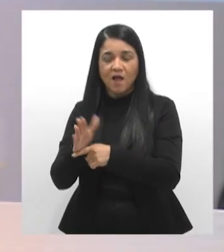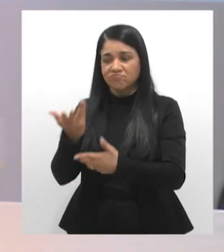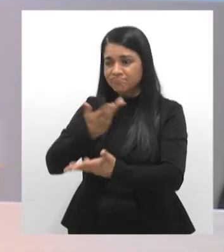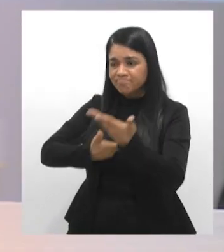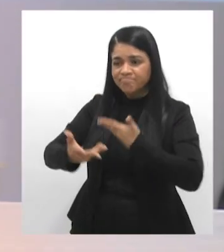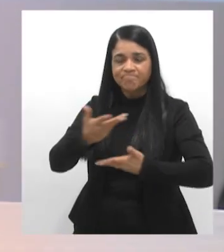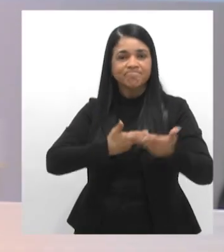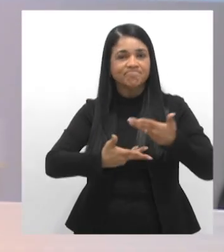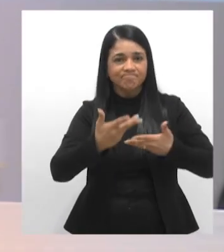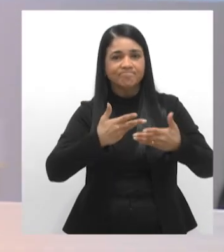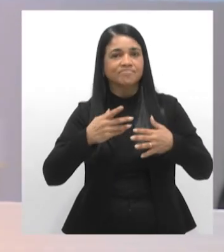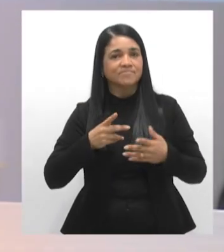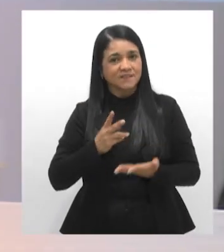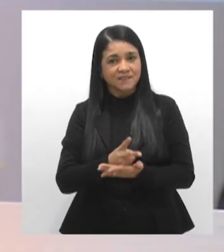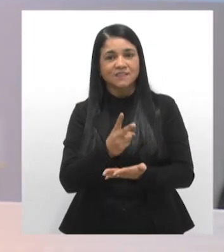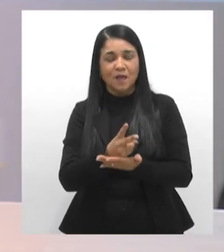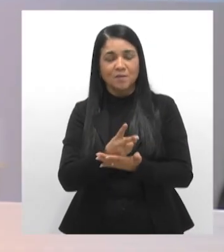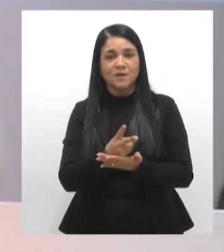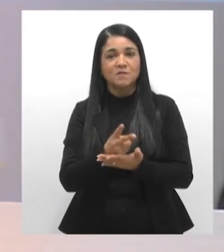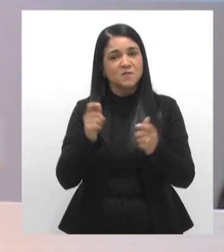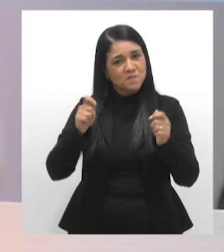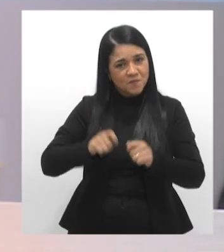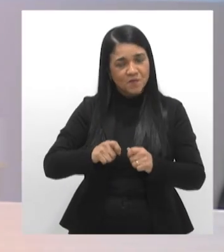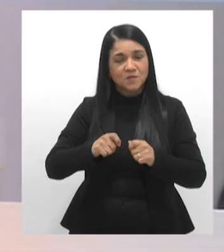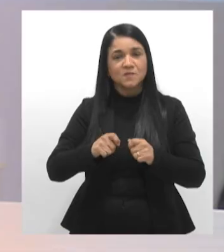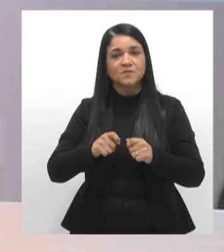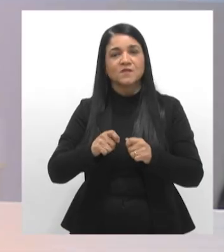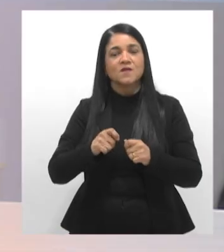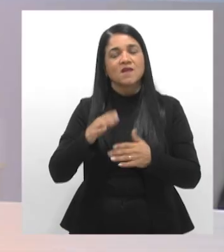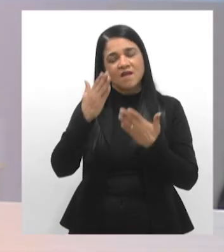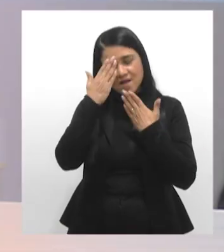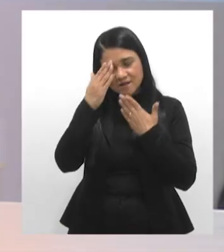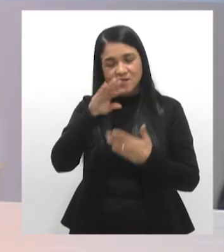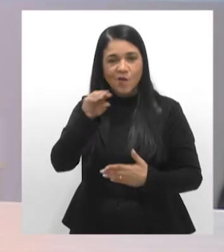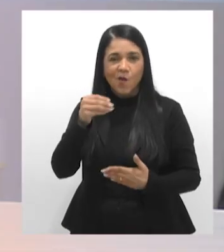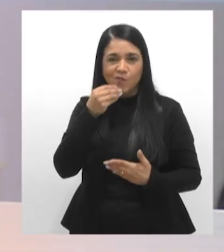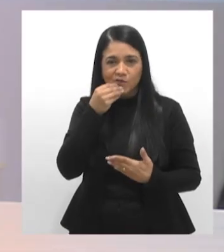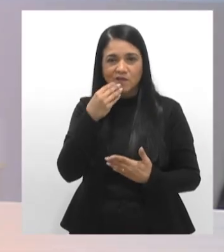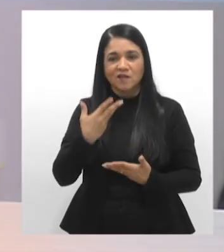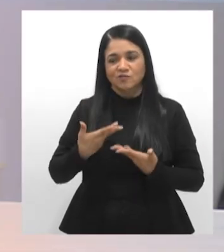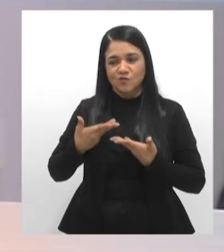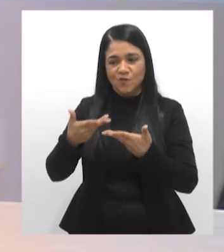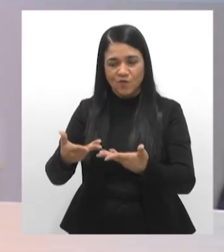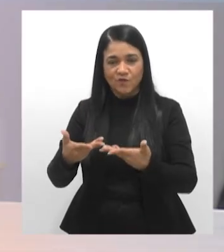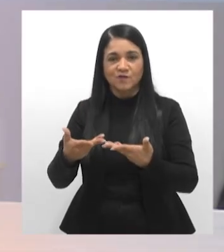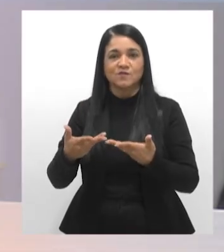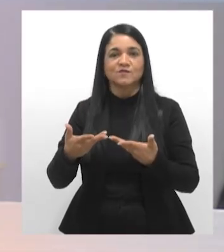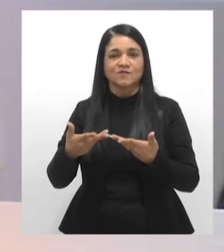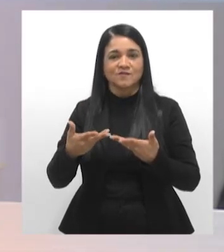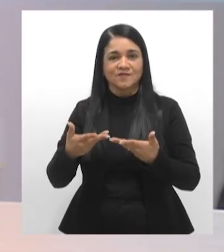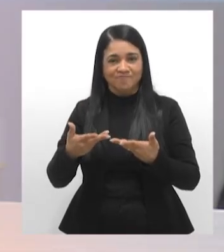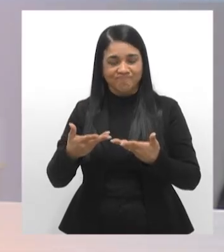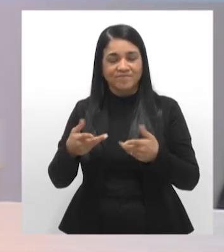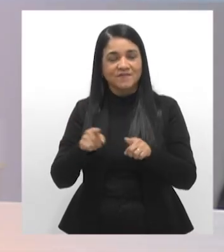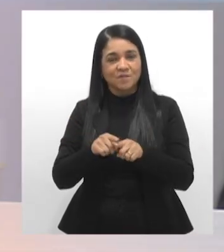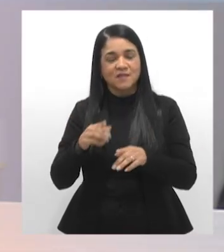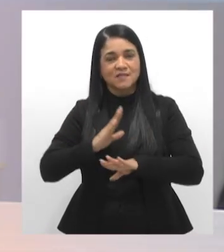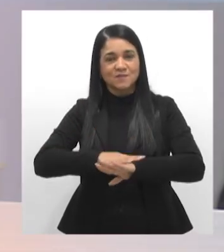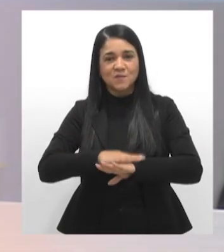colaborar sempre no que for possível. E agradeço, mais uma vez, a oportunidade e o convite de estar aqui nesse momento tão